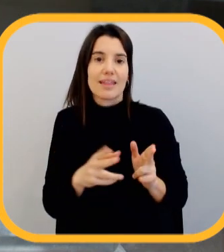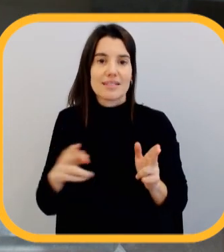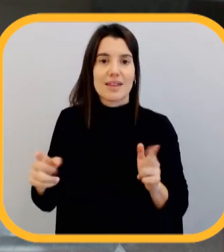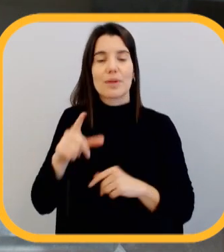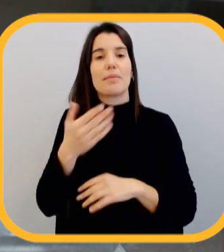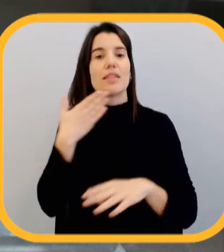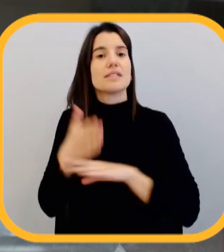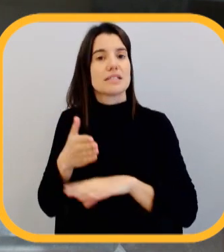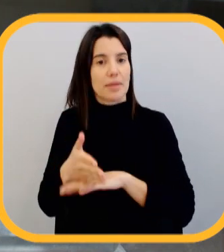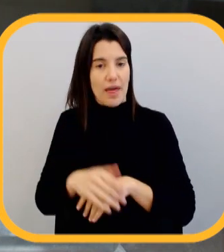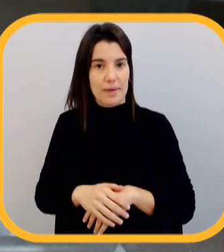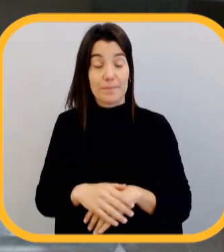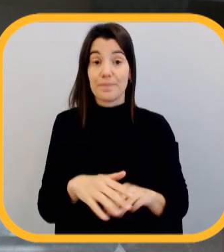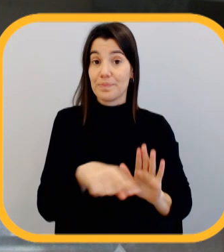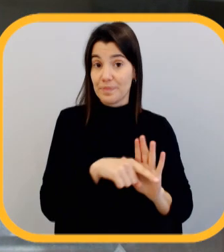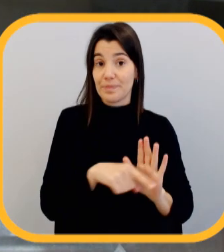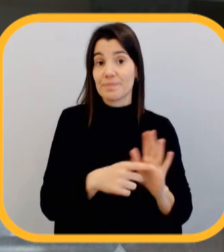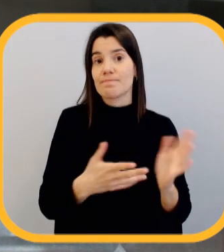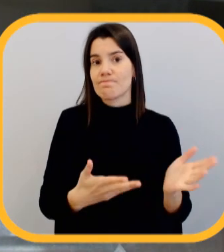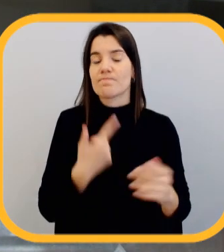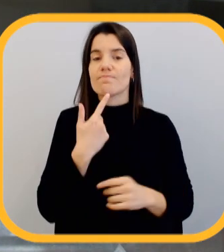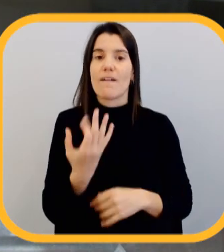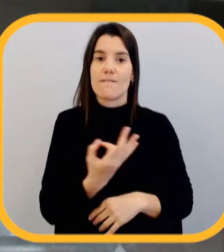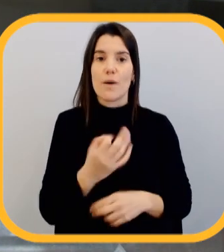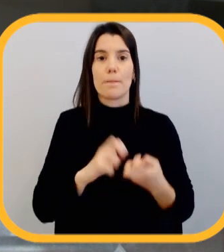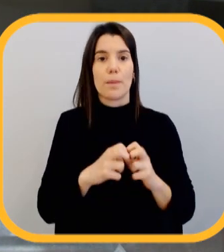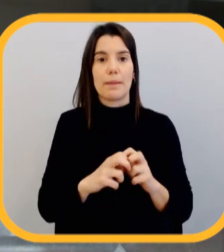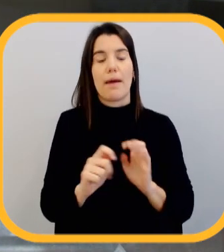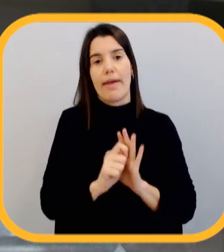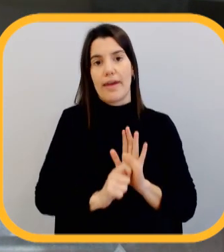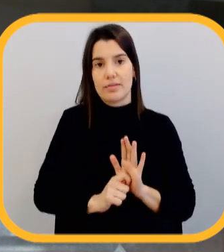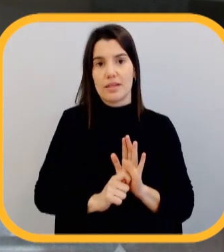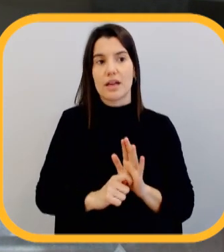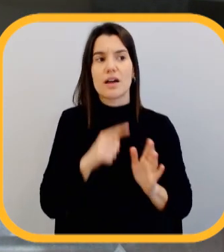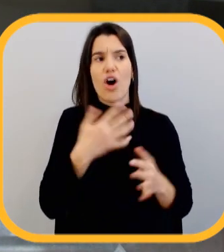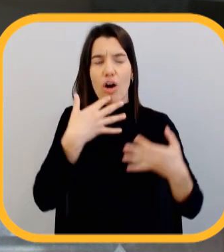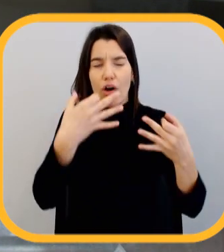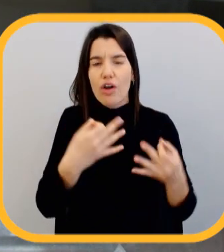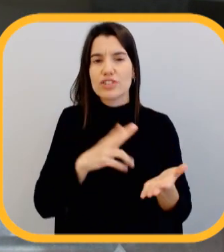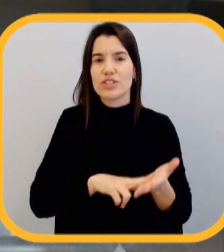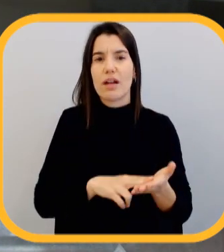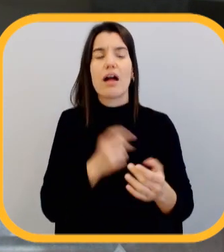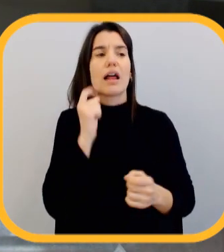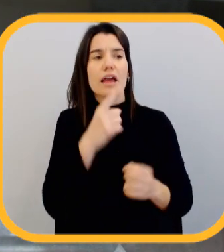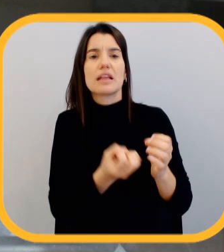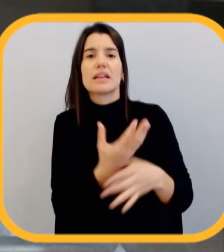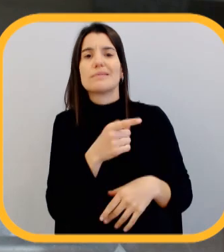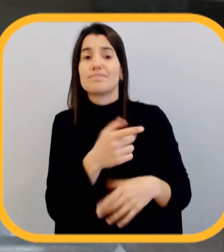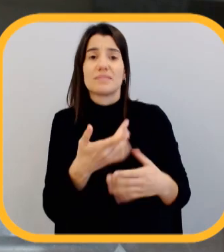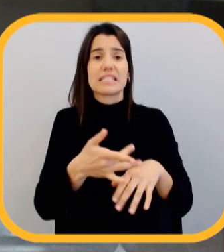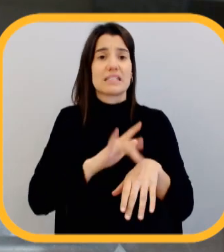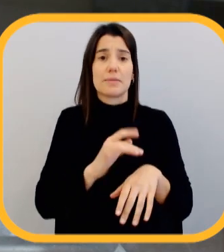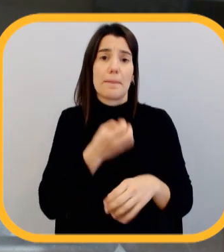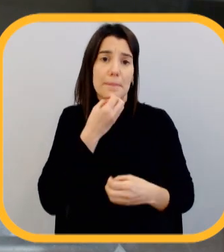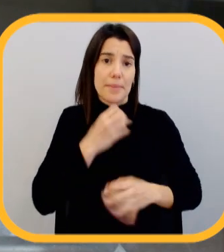de edição e a acessibilidade. Quanto às desvantagens, consegue-se identificar o problema da ética, quanto à originalidade e autoria das obras,